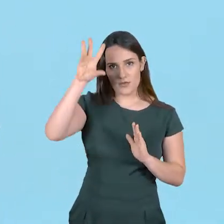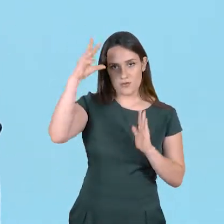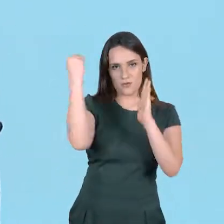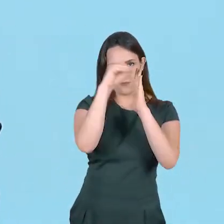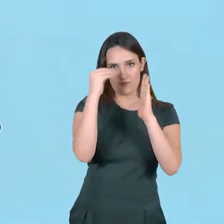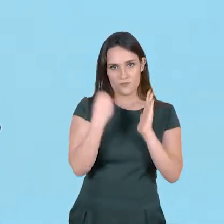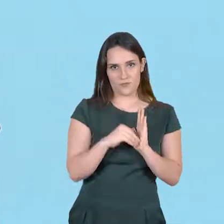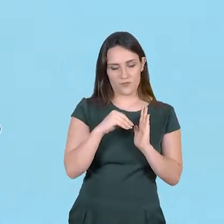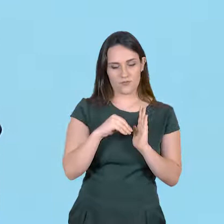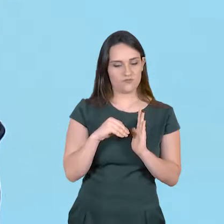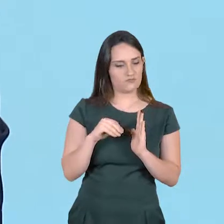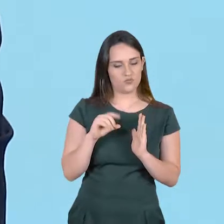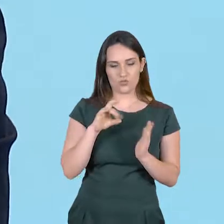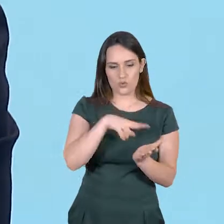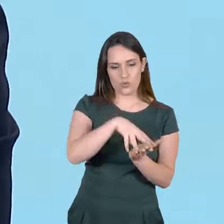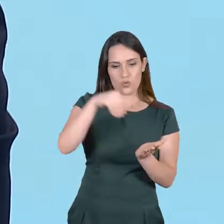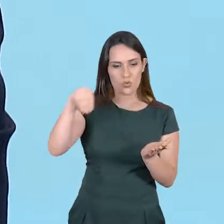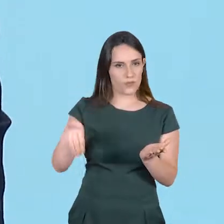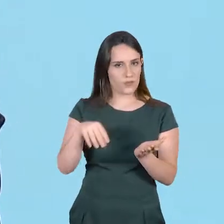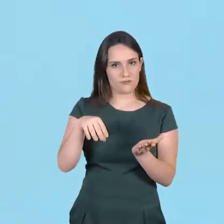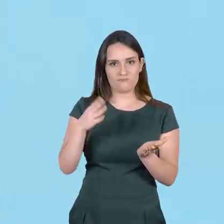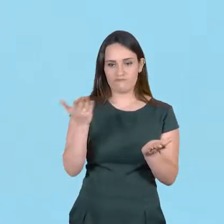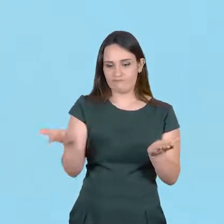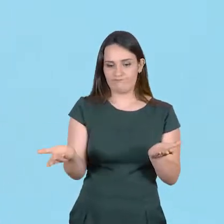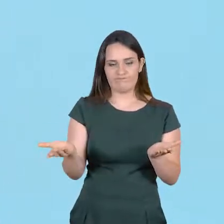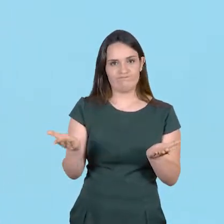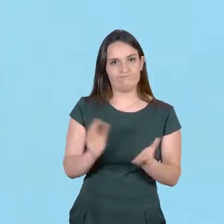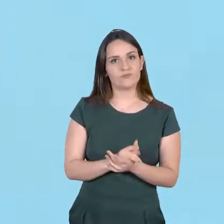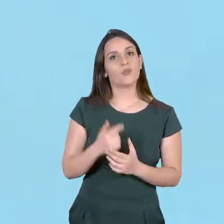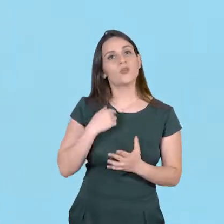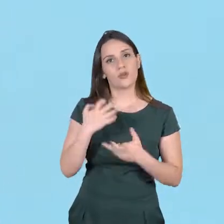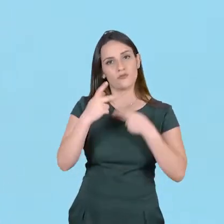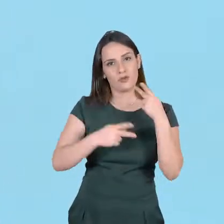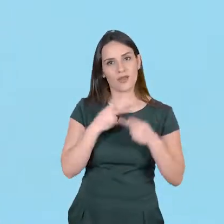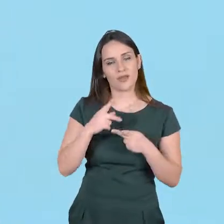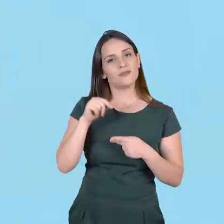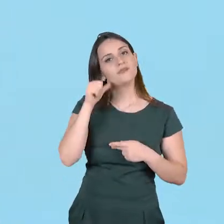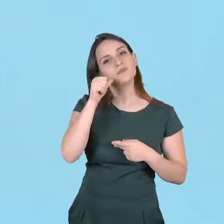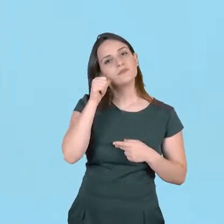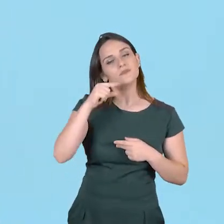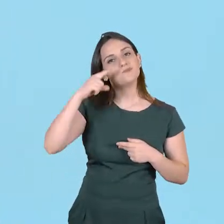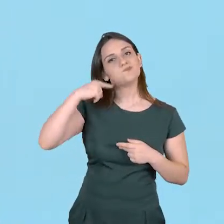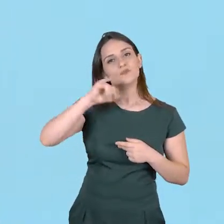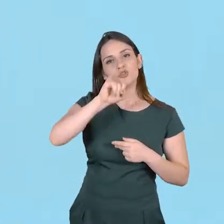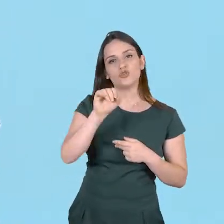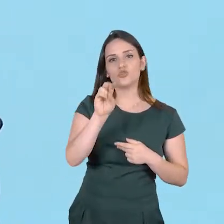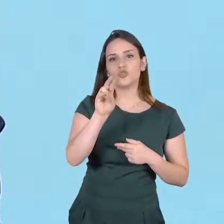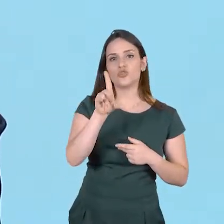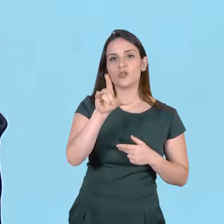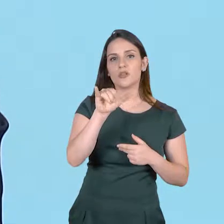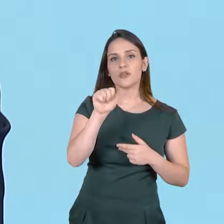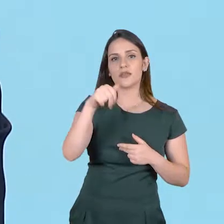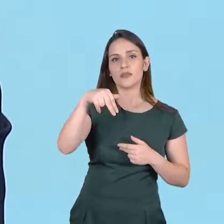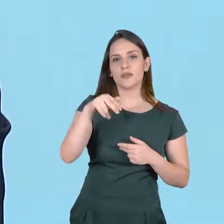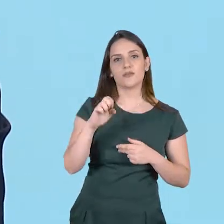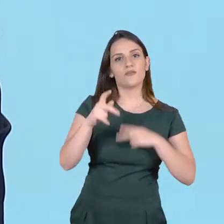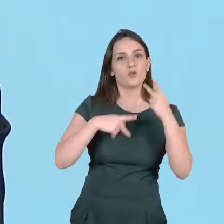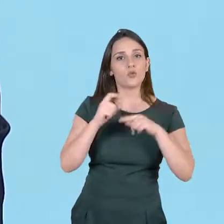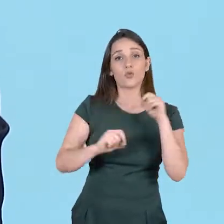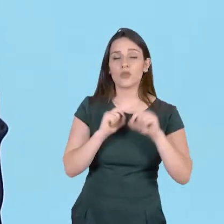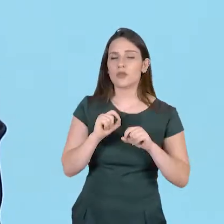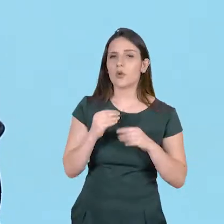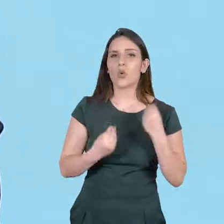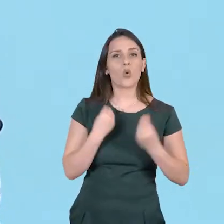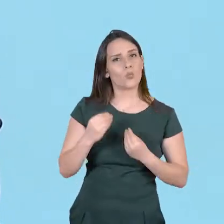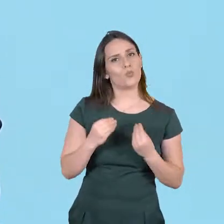municípios. Quero reforçar também aqui a fala da doutora Juliane sobre o impacto que